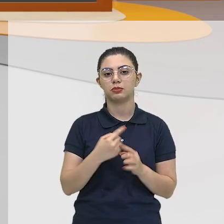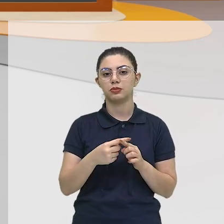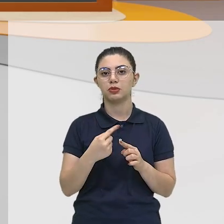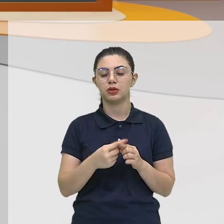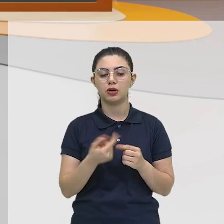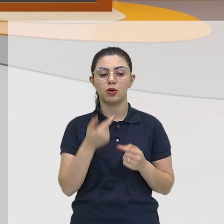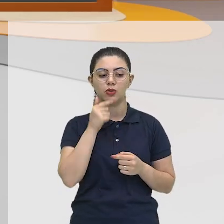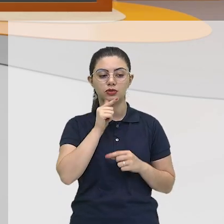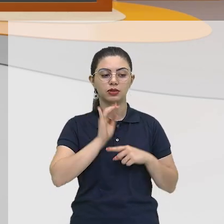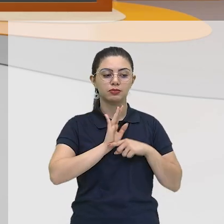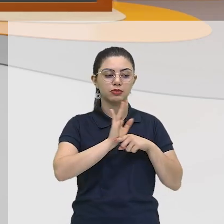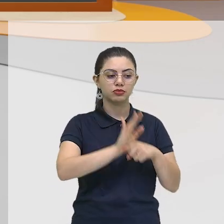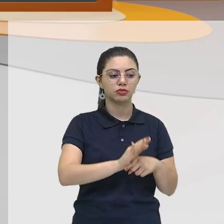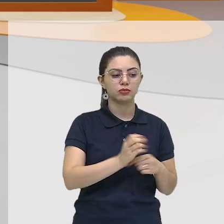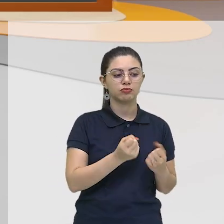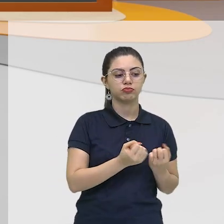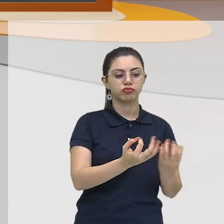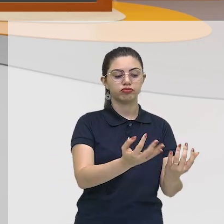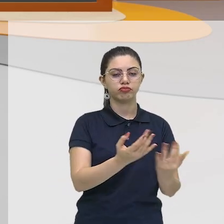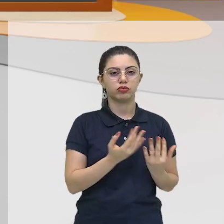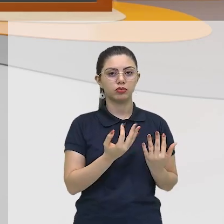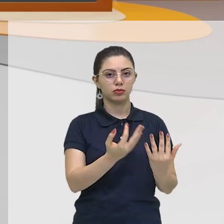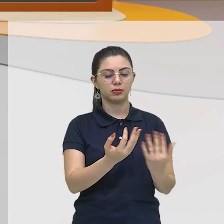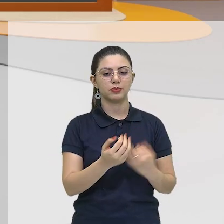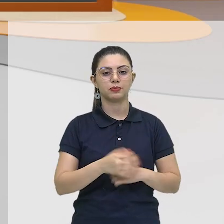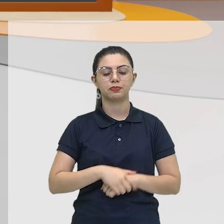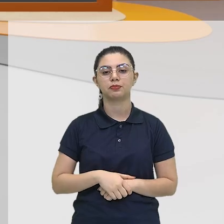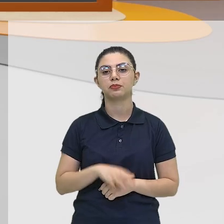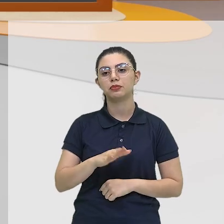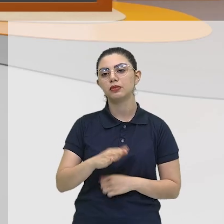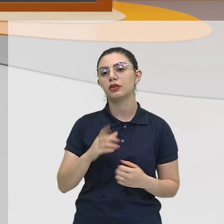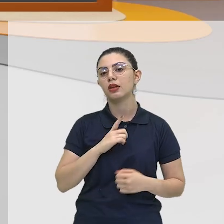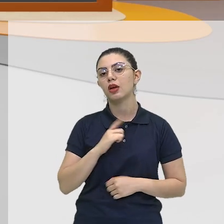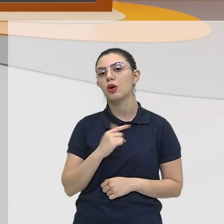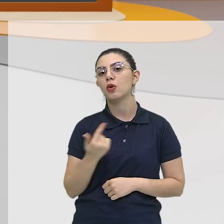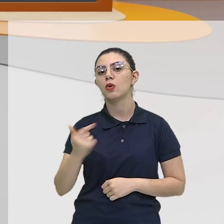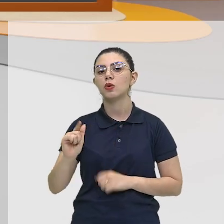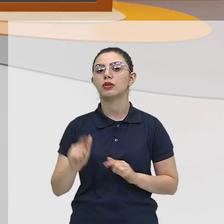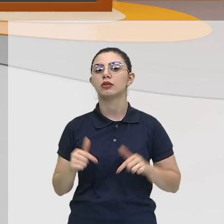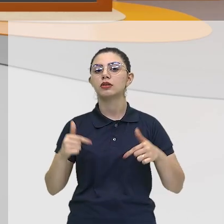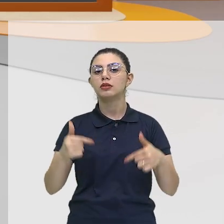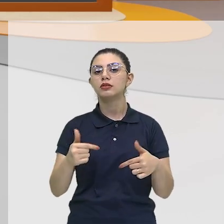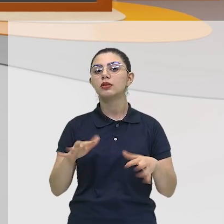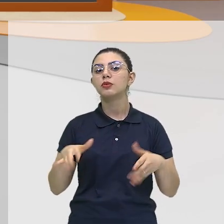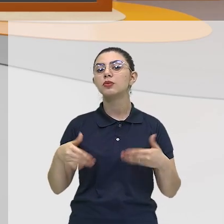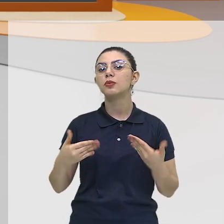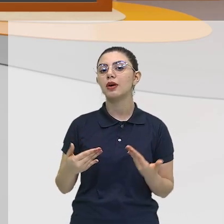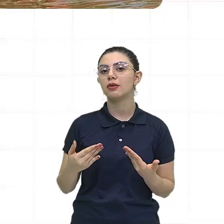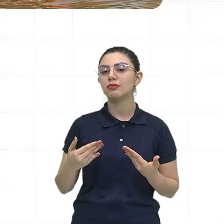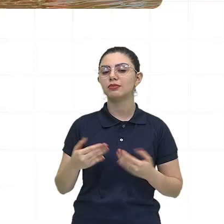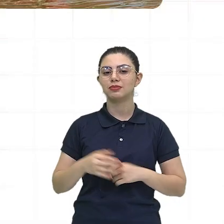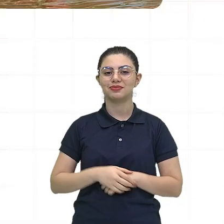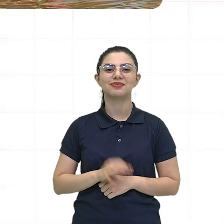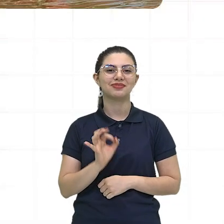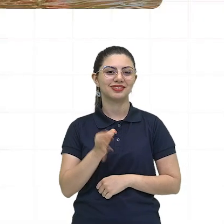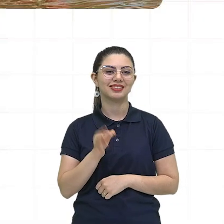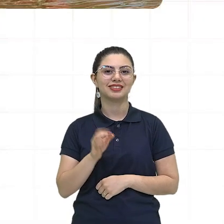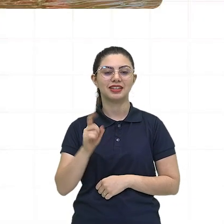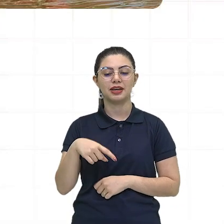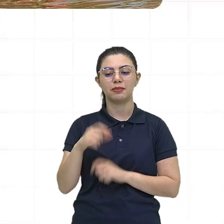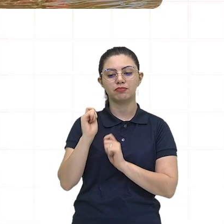da agricultura. Uma outra atividade também que nós iremos relembrar, gente, vai ser a de pesca,